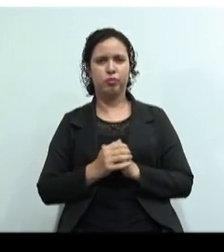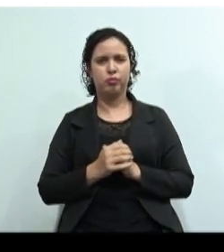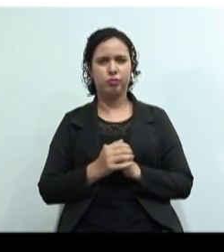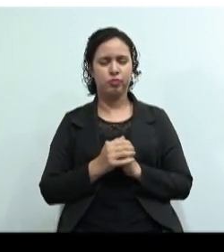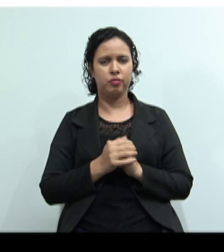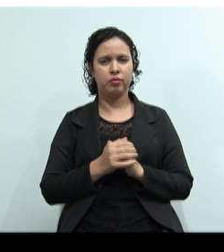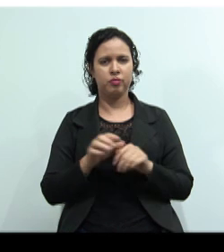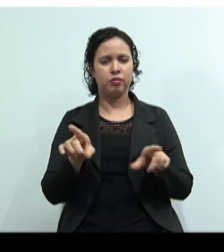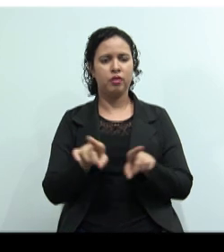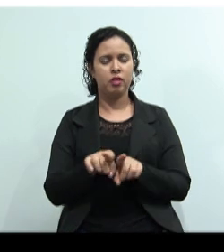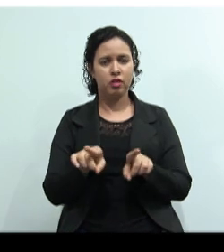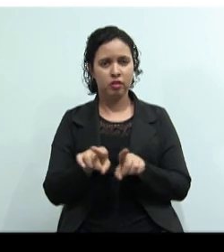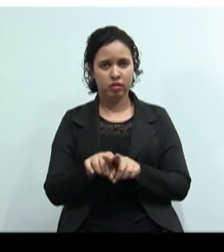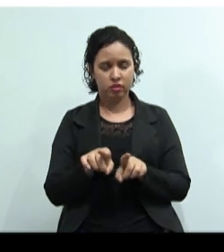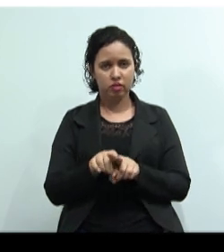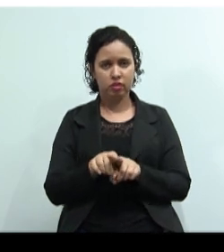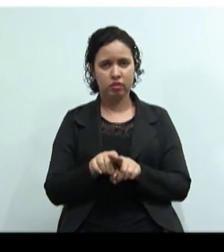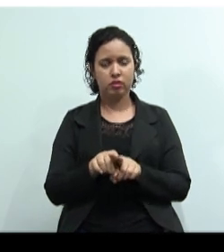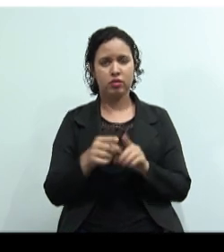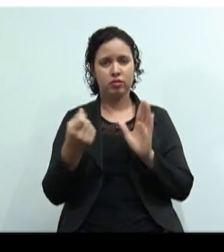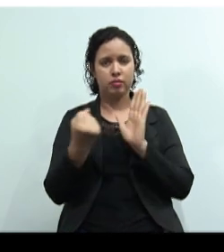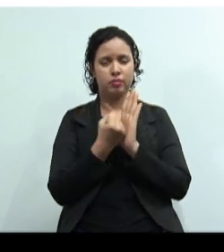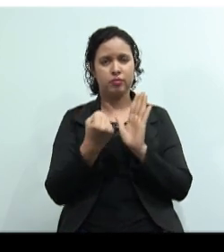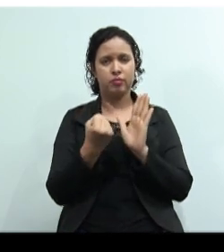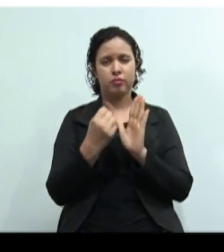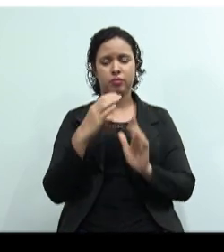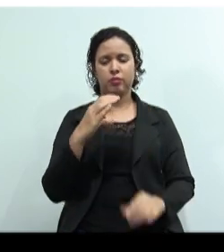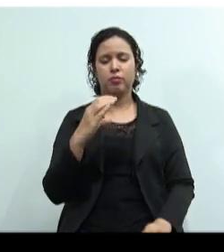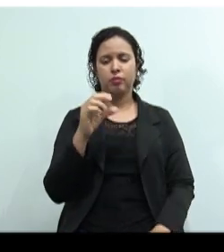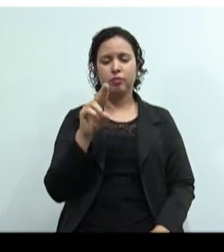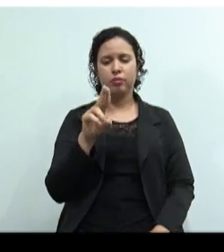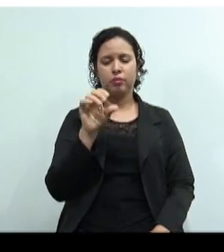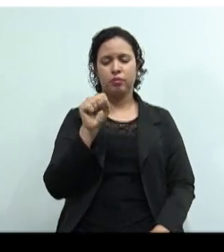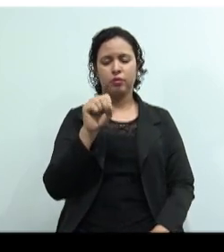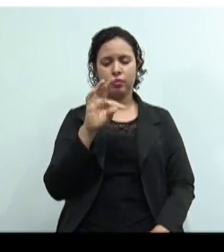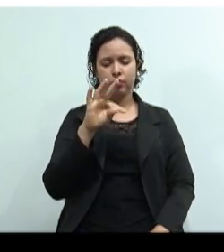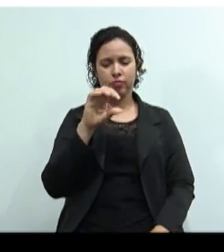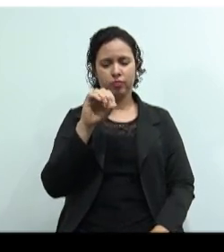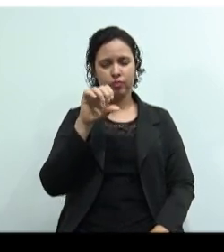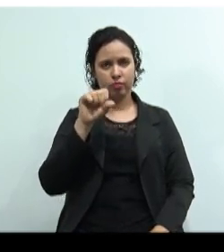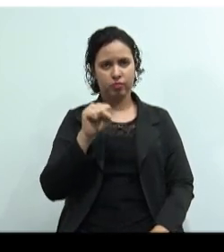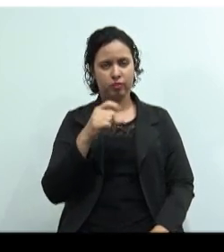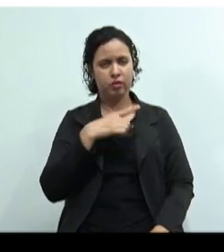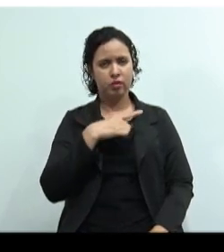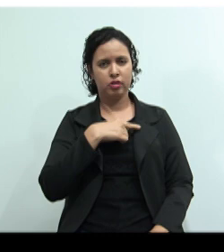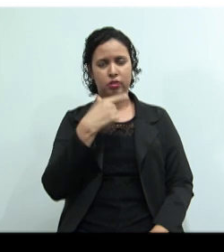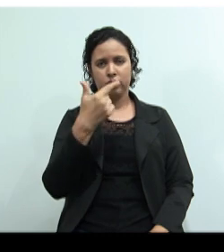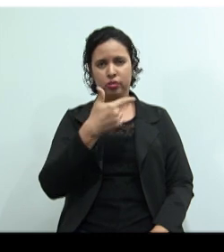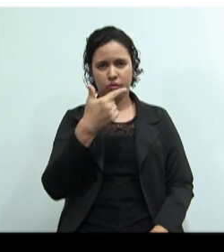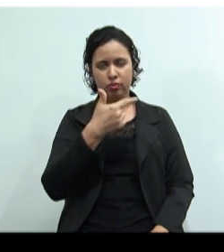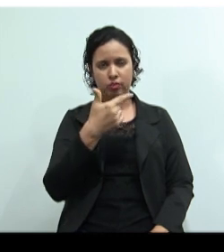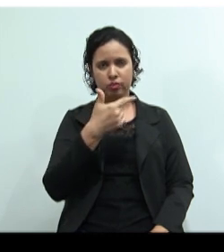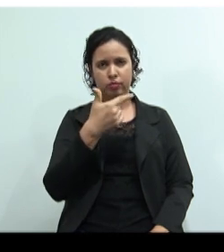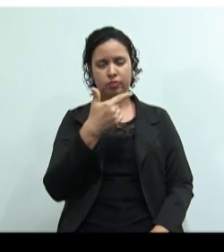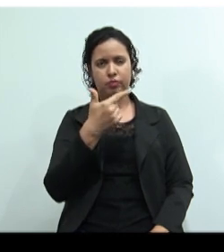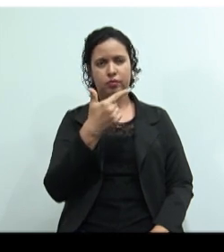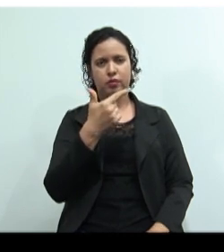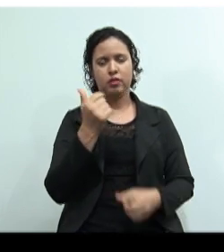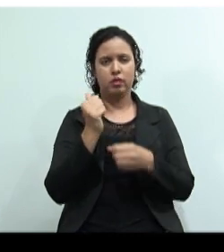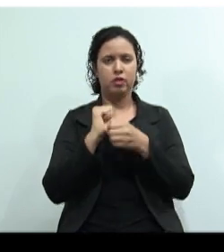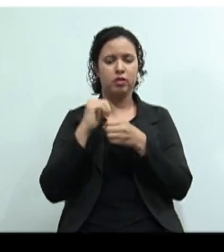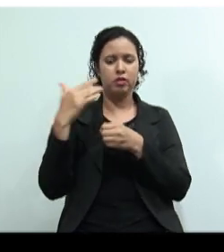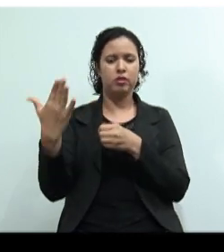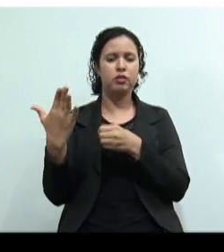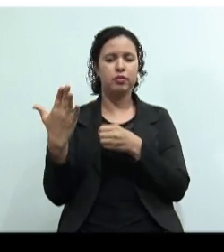O preço baseado nos custos, nós temos as duas fórmulas. Então, nós temos a externa, ela trouxe com base